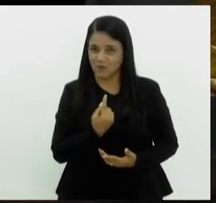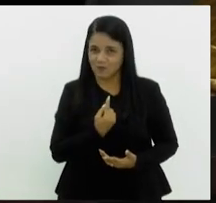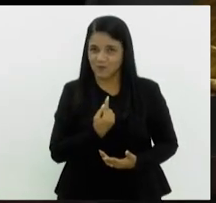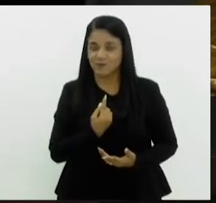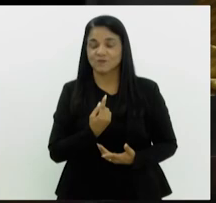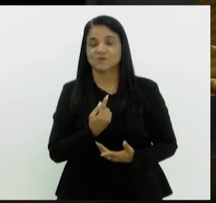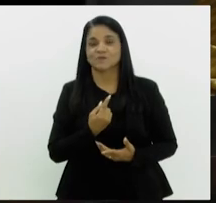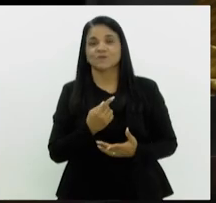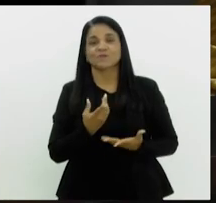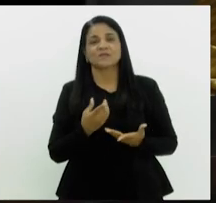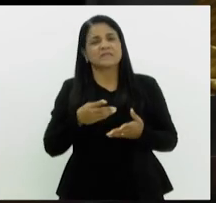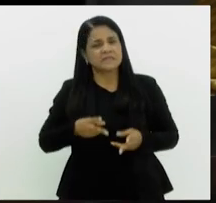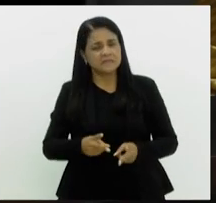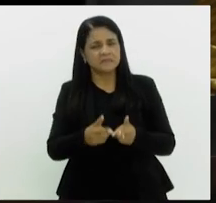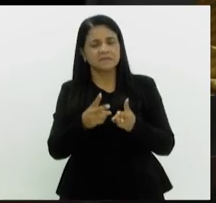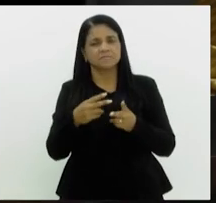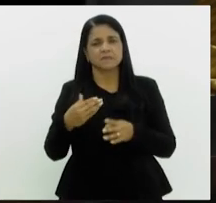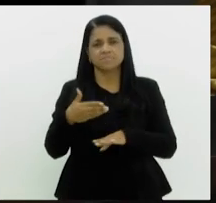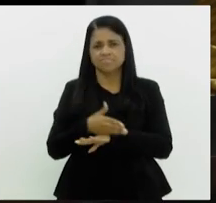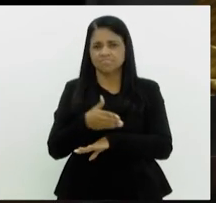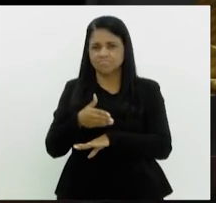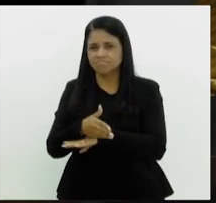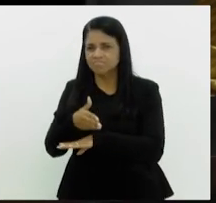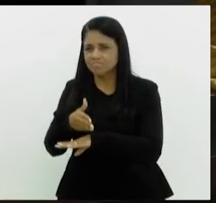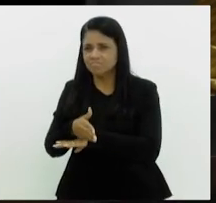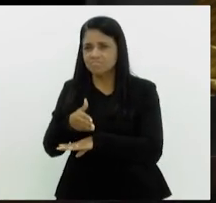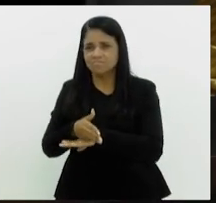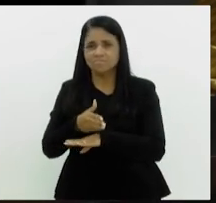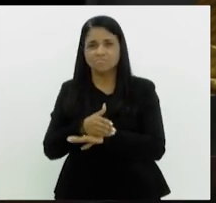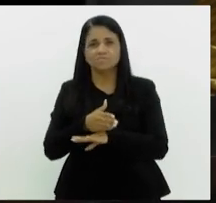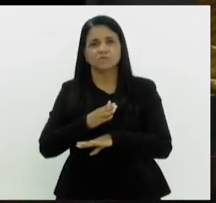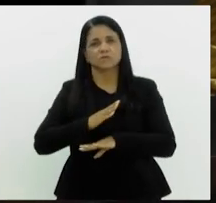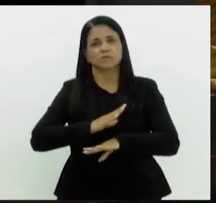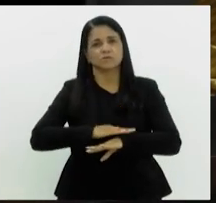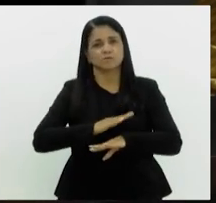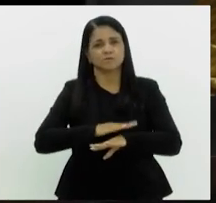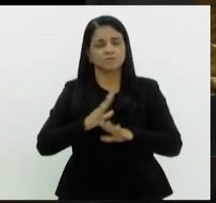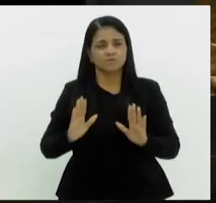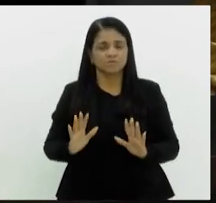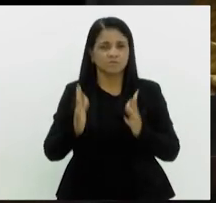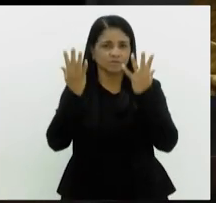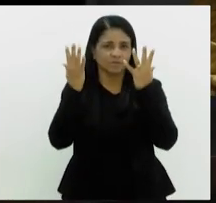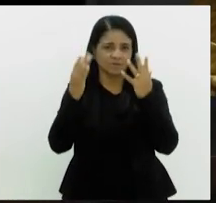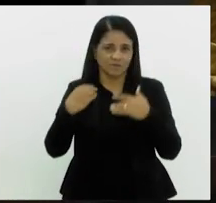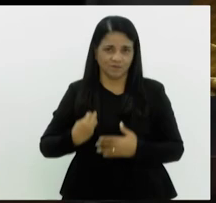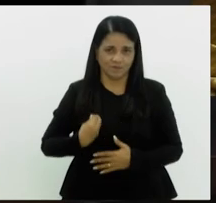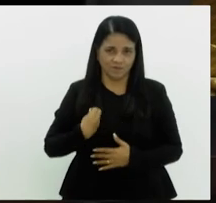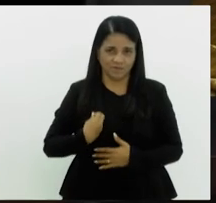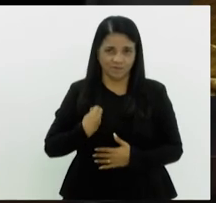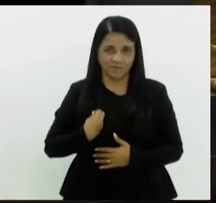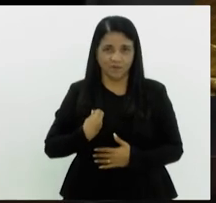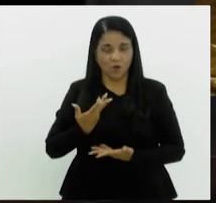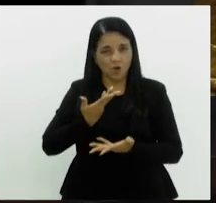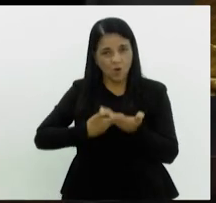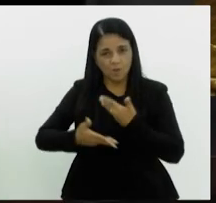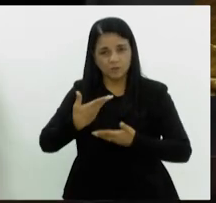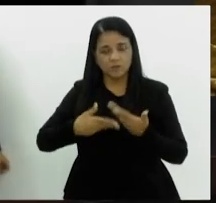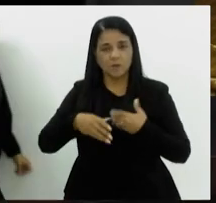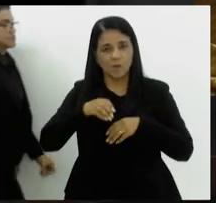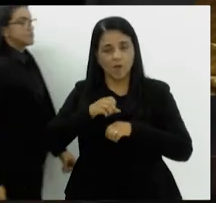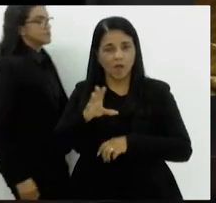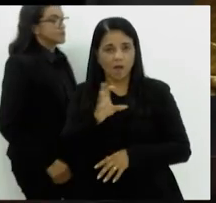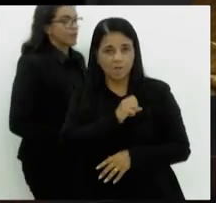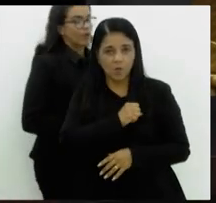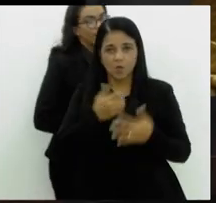Sempre estivemos presentes nos menores momentos de nossas vidas. Compartilhamos amor e